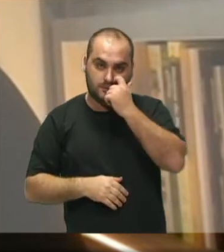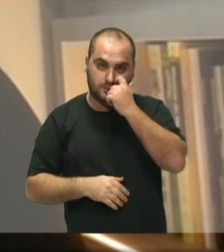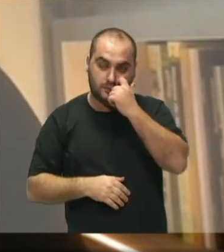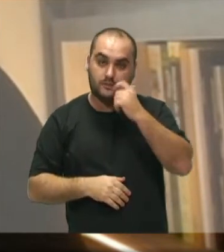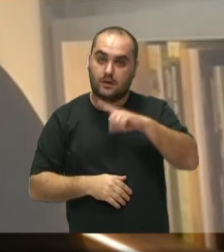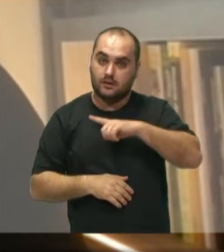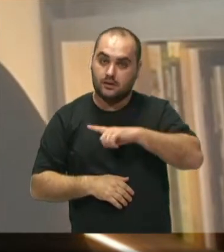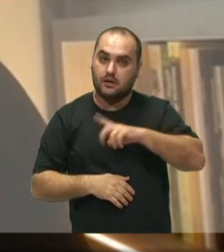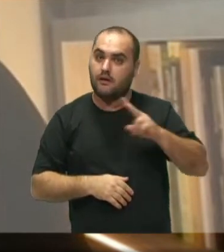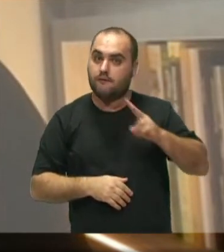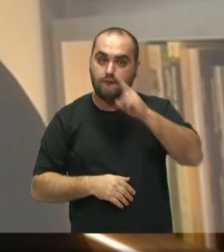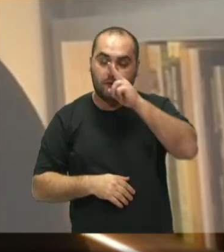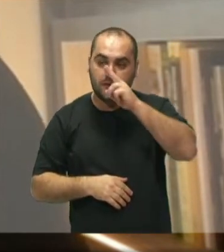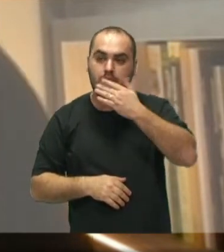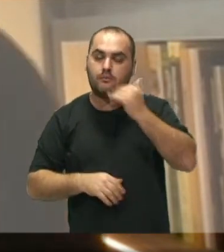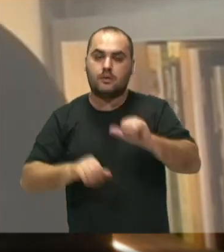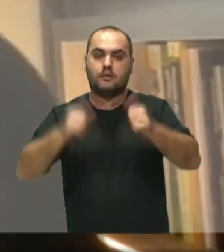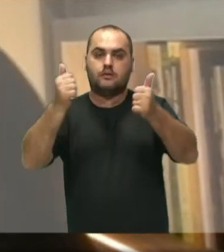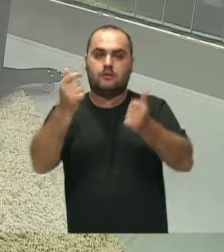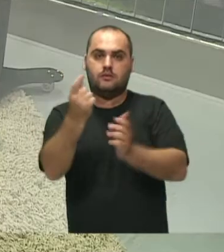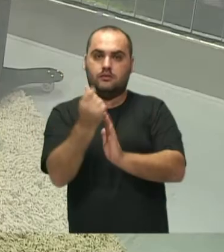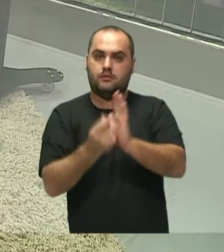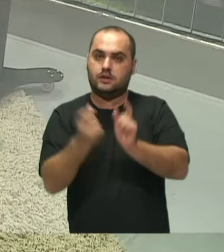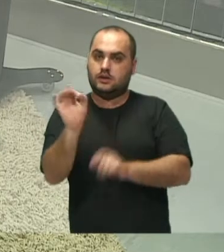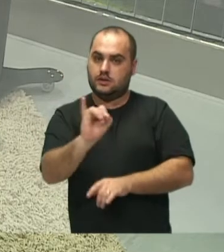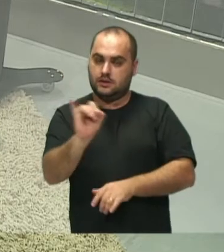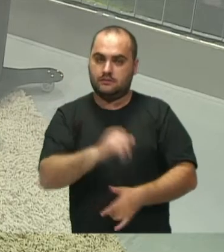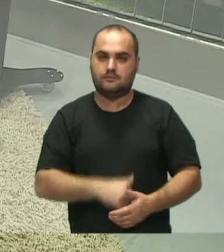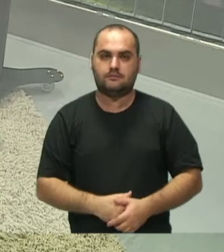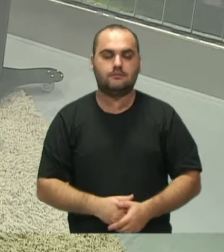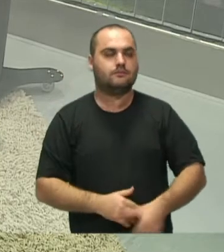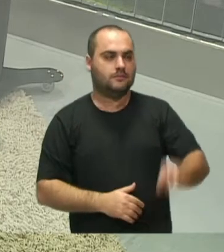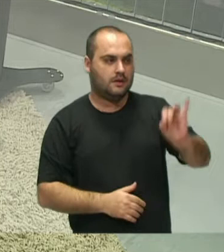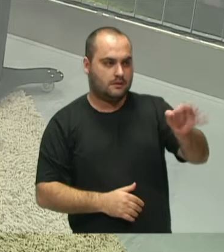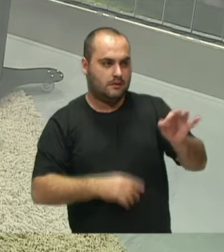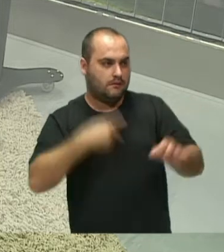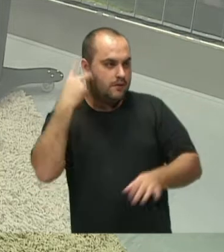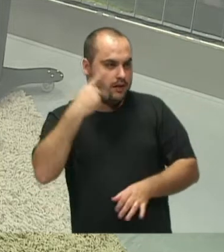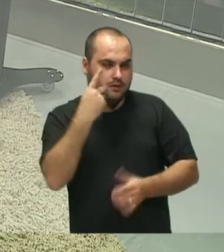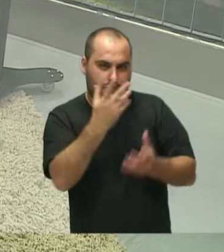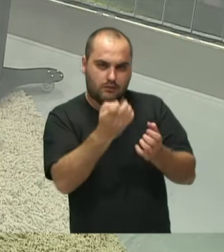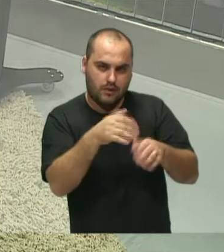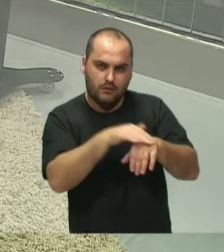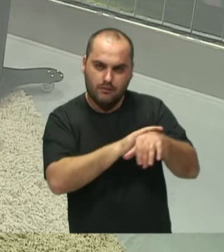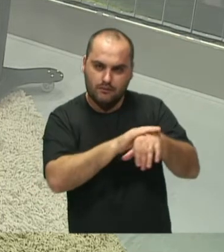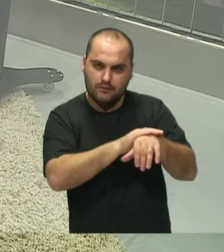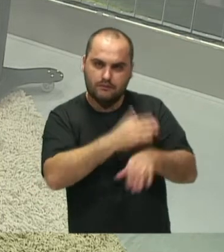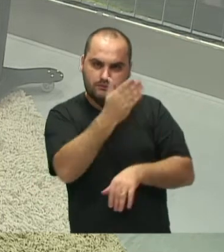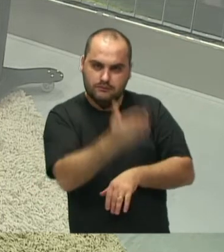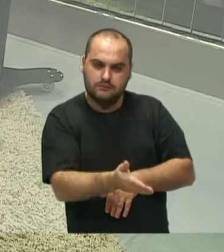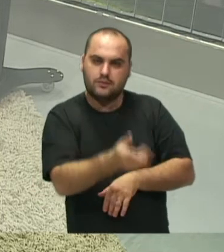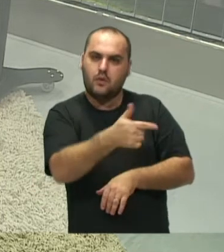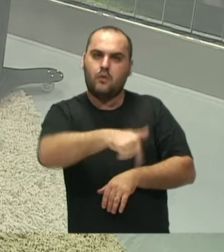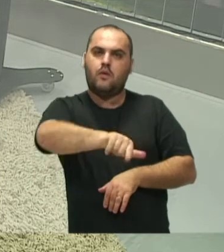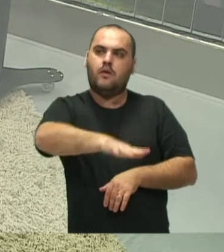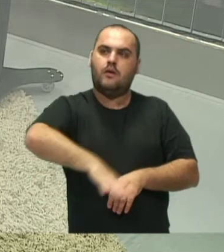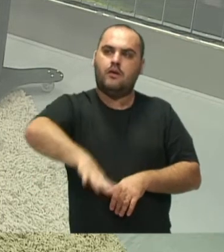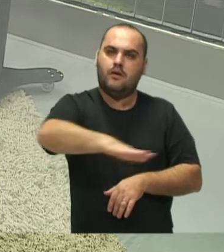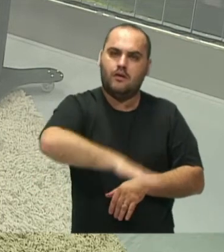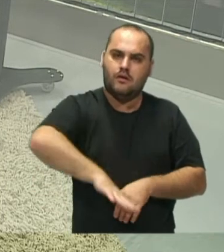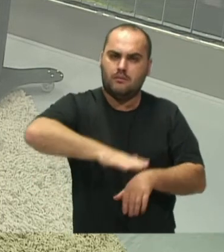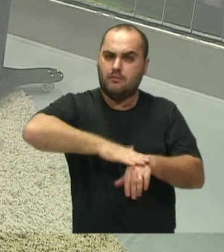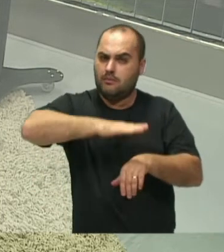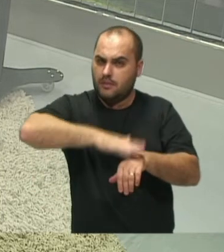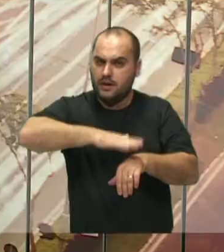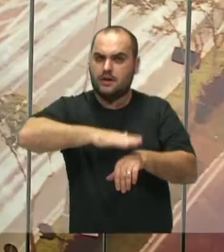uma uma força ainda maior a economia de Itajaí Tá certo Vereador ainda quero falar com você sobre outras áreas mais um